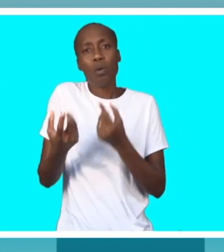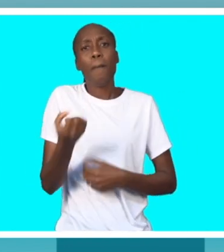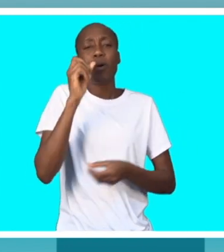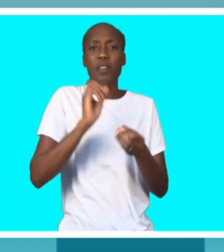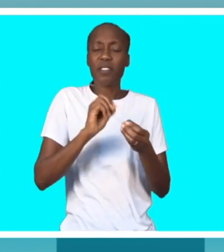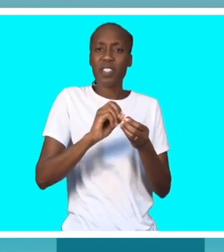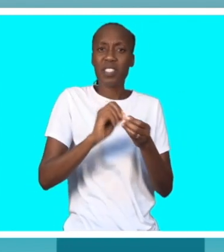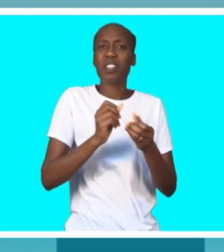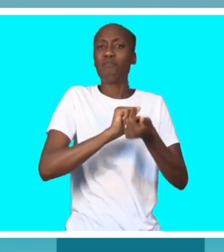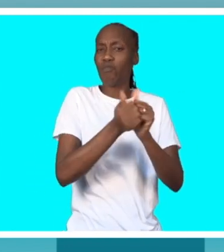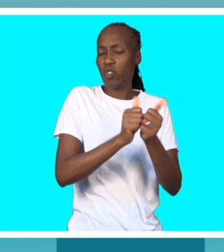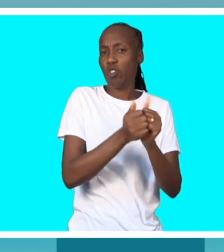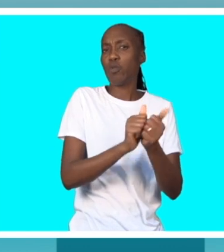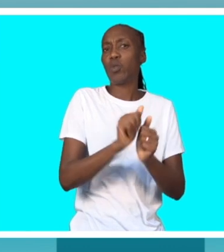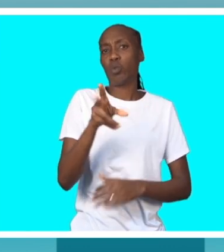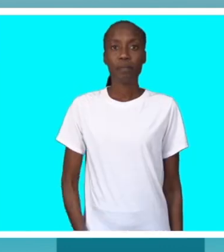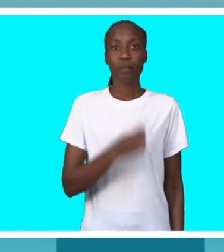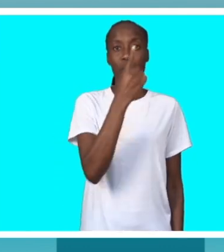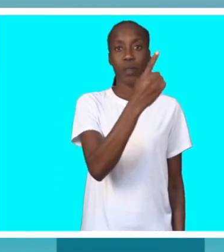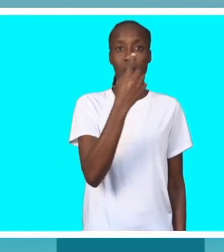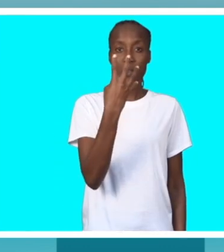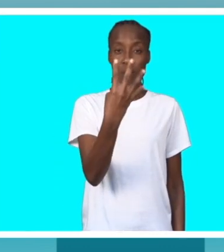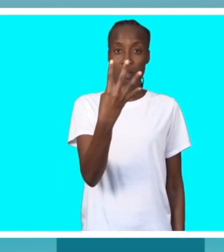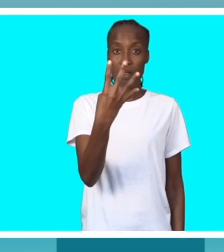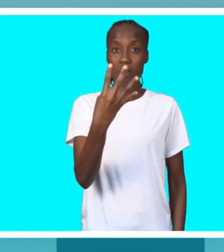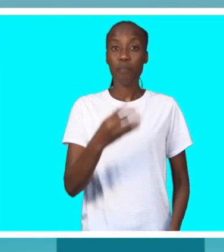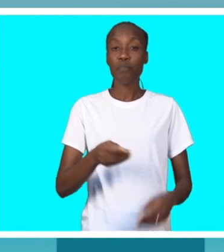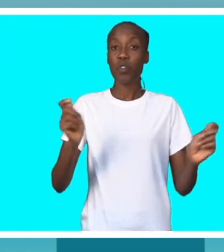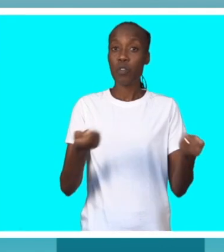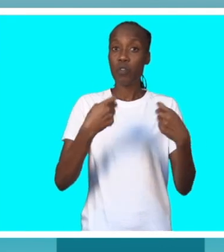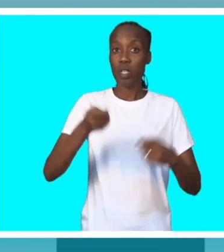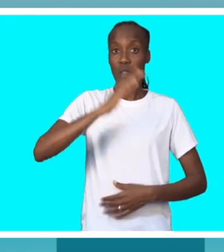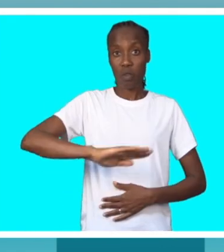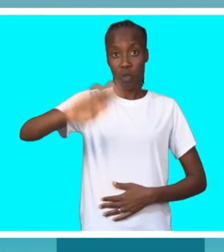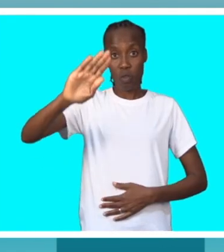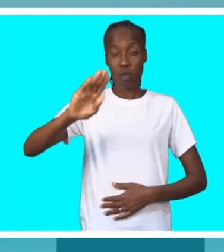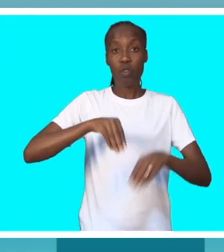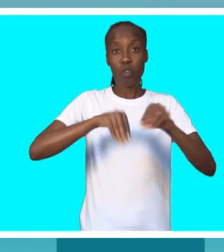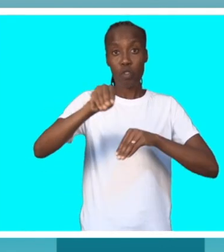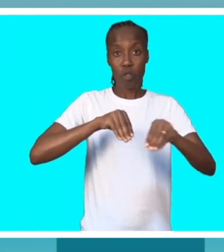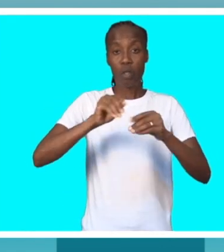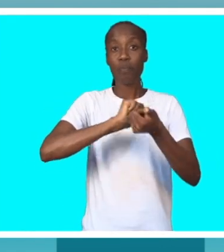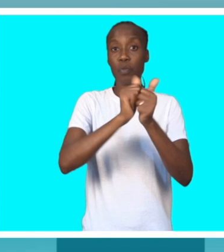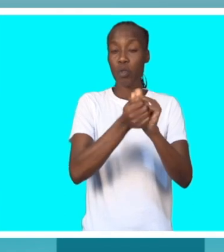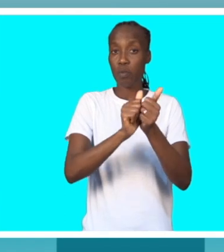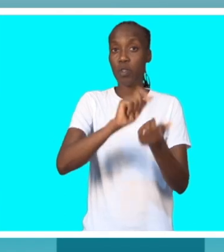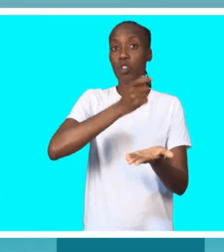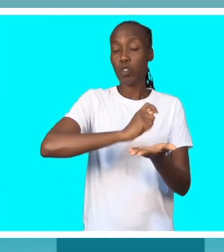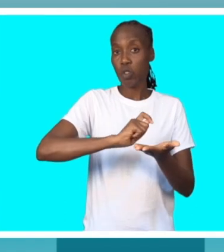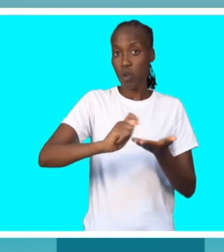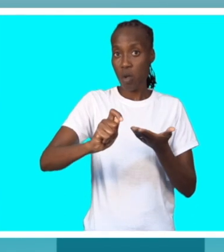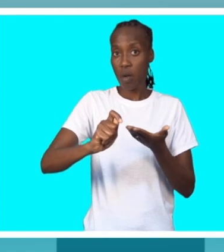ele também pode fazer outro tipo de desporto. A 14ª edição do Festival Nacional dos Jogos